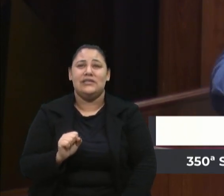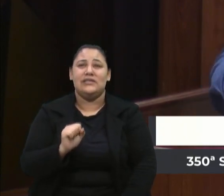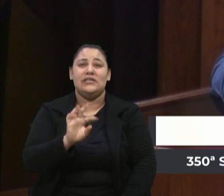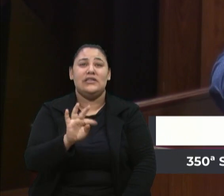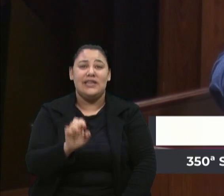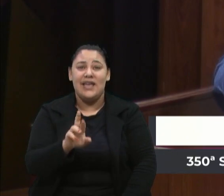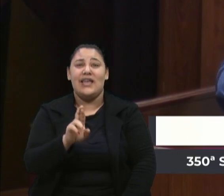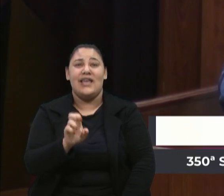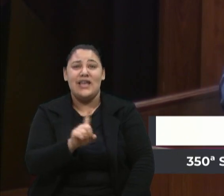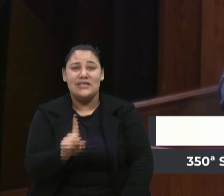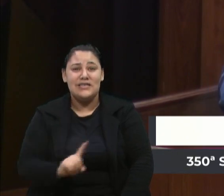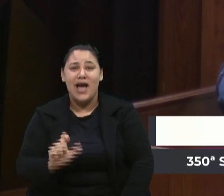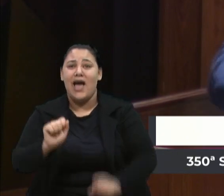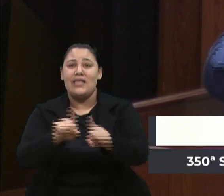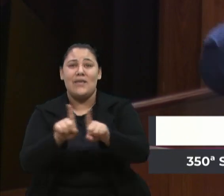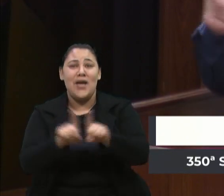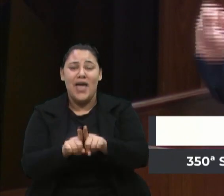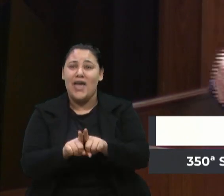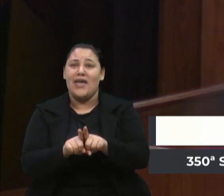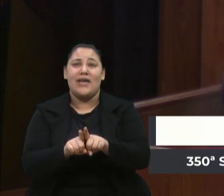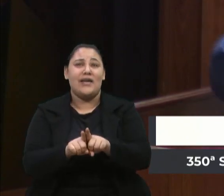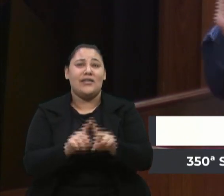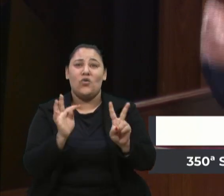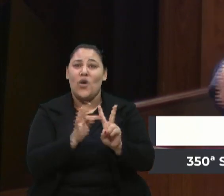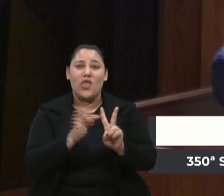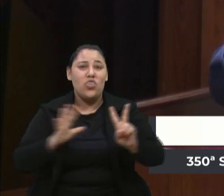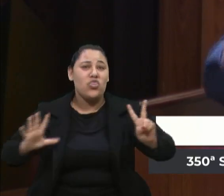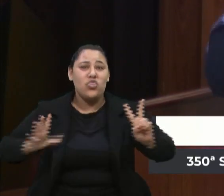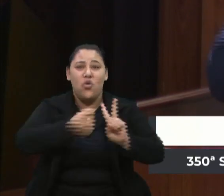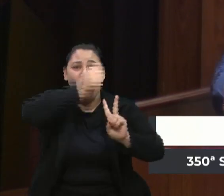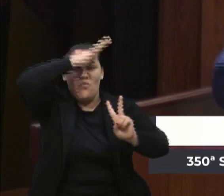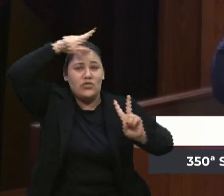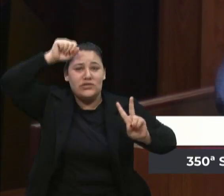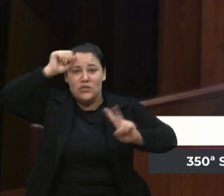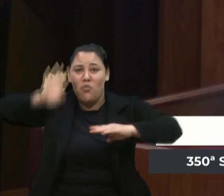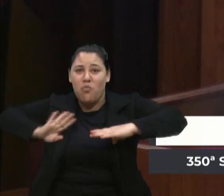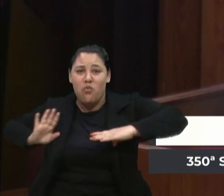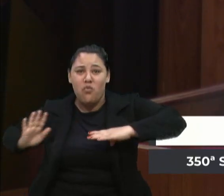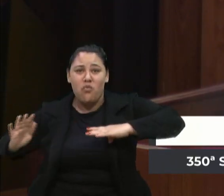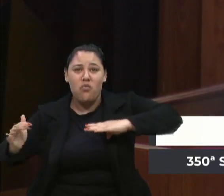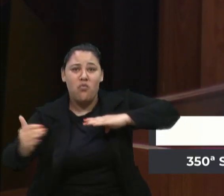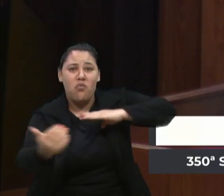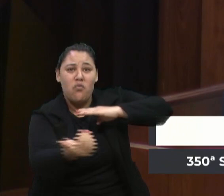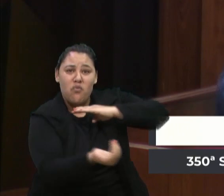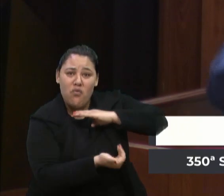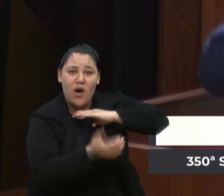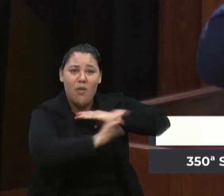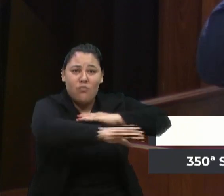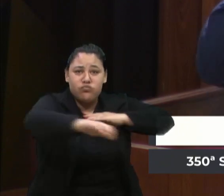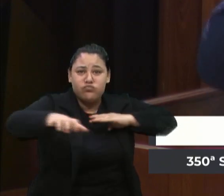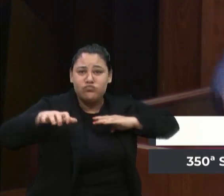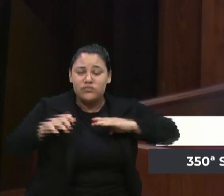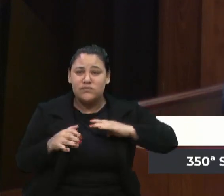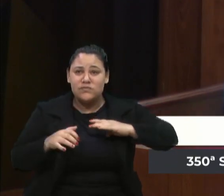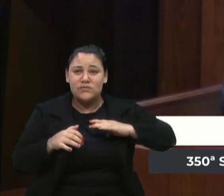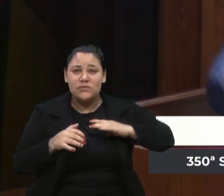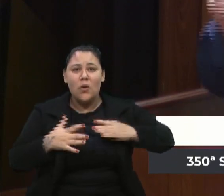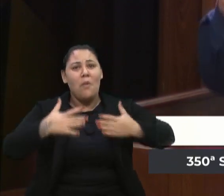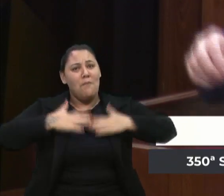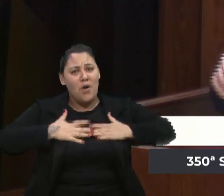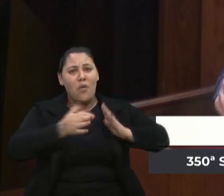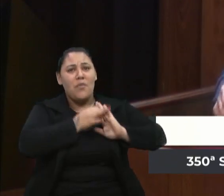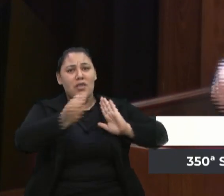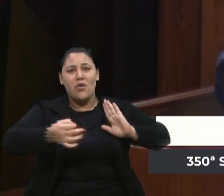Santa Teresa, enfim, todos os municípios aí em torno do Vale do Taquari. Então, minha posição, e